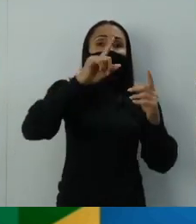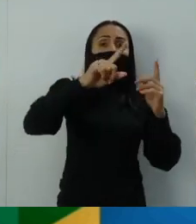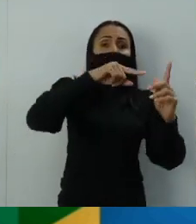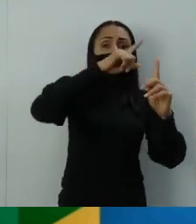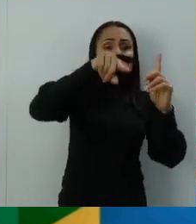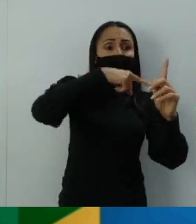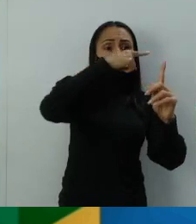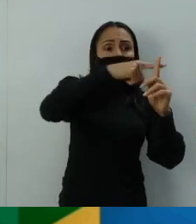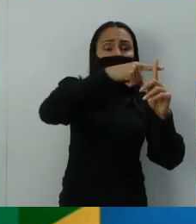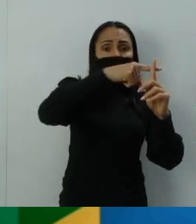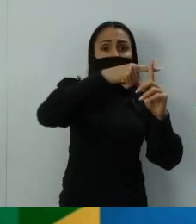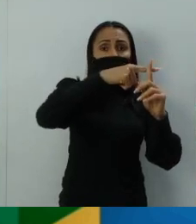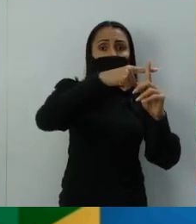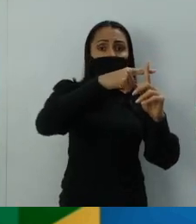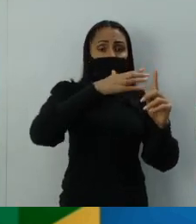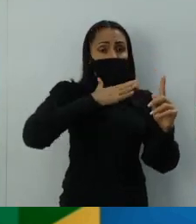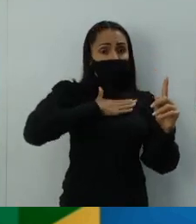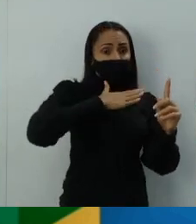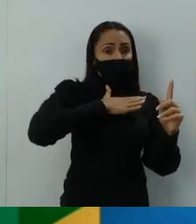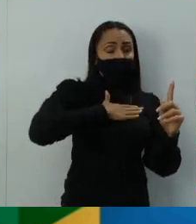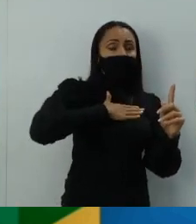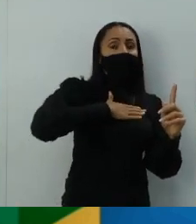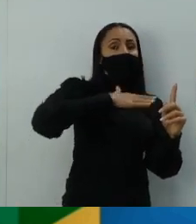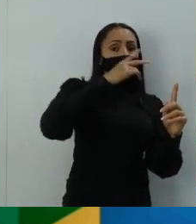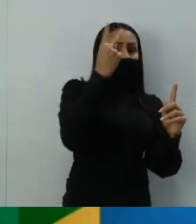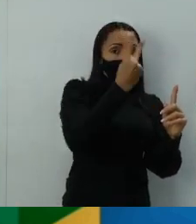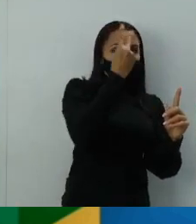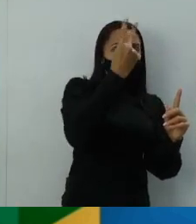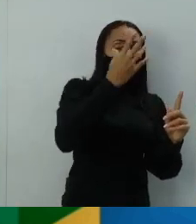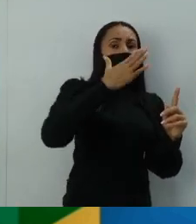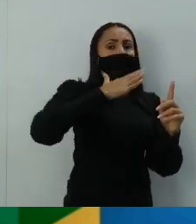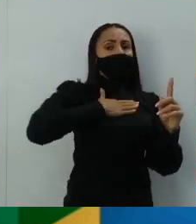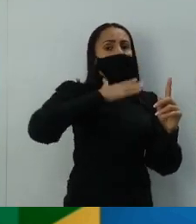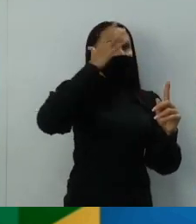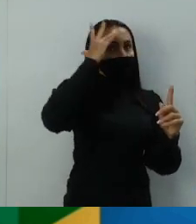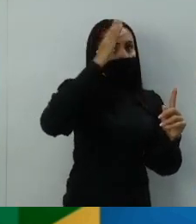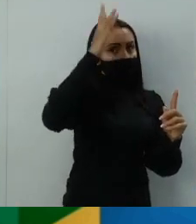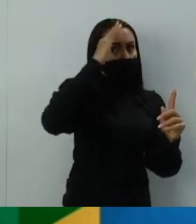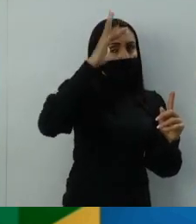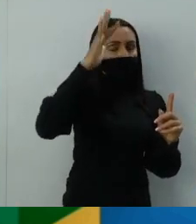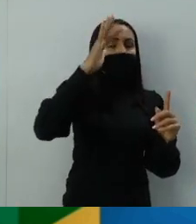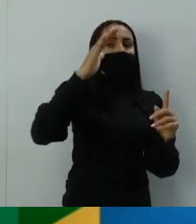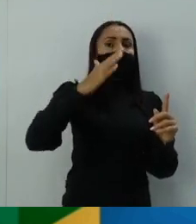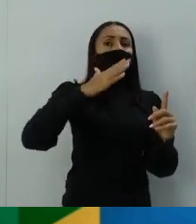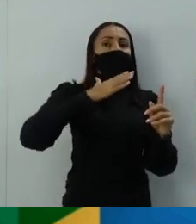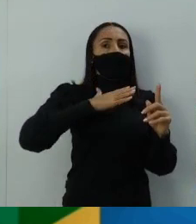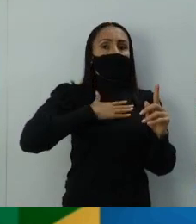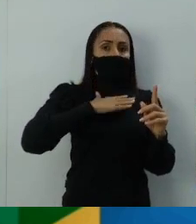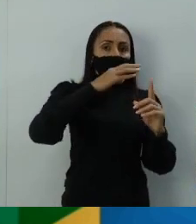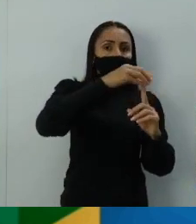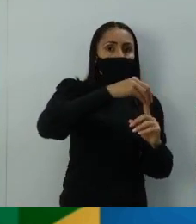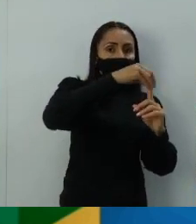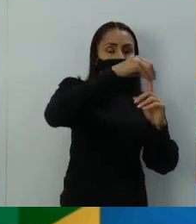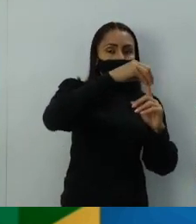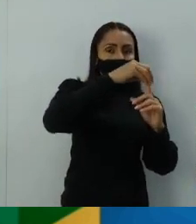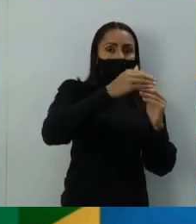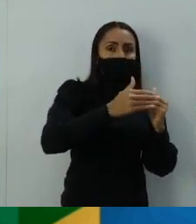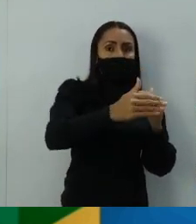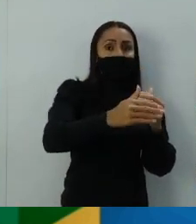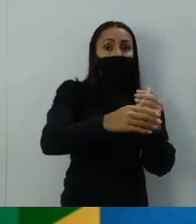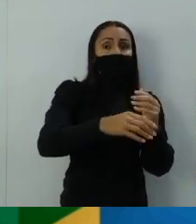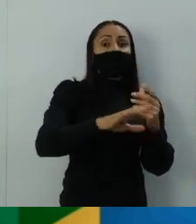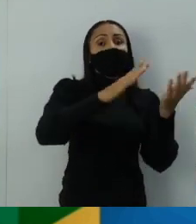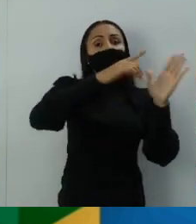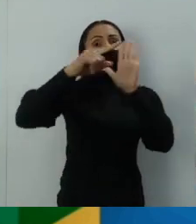ideias, os meus valores e os princípios que eu tenho em relação a algo. Mas do ponto de vista negativo,